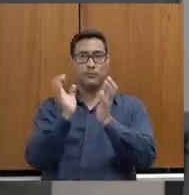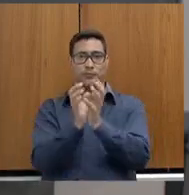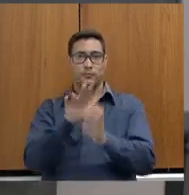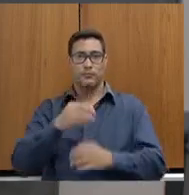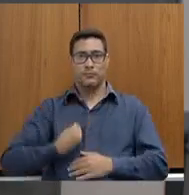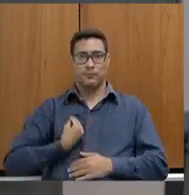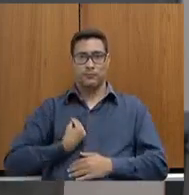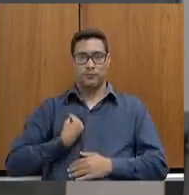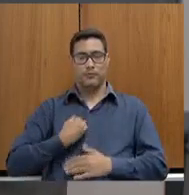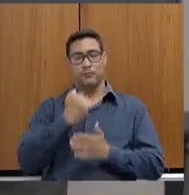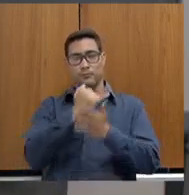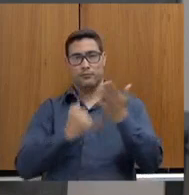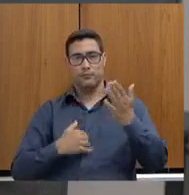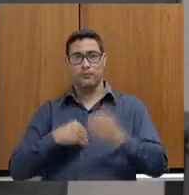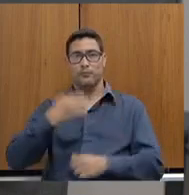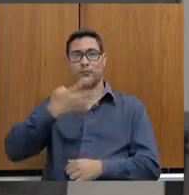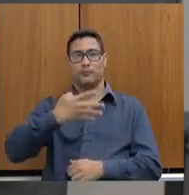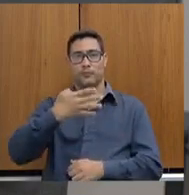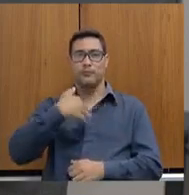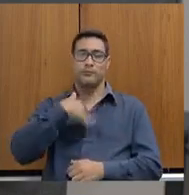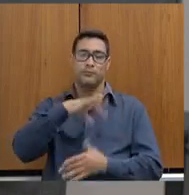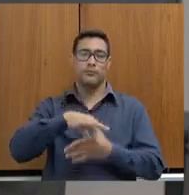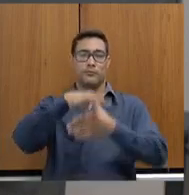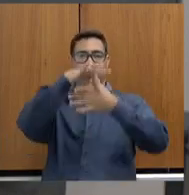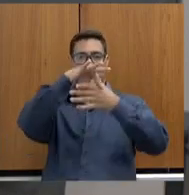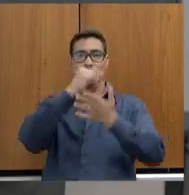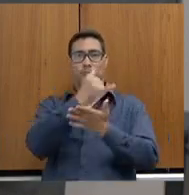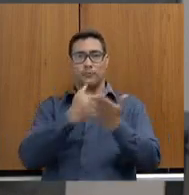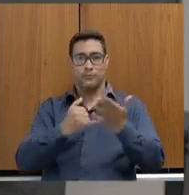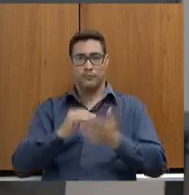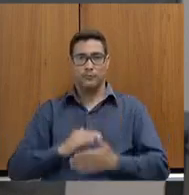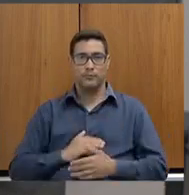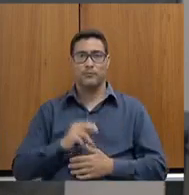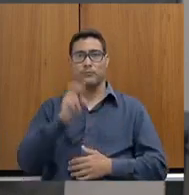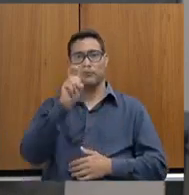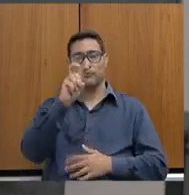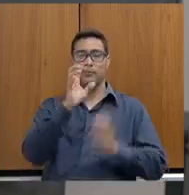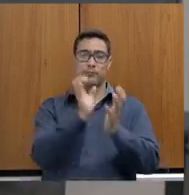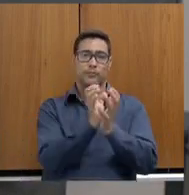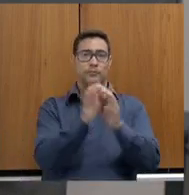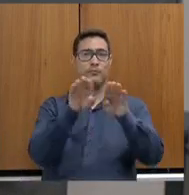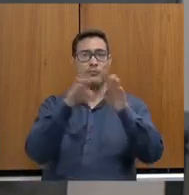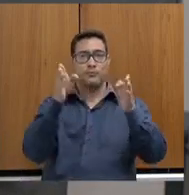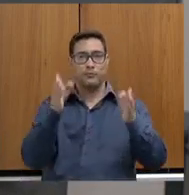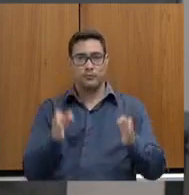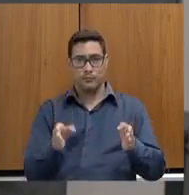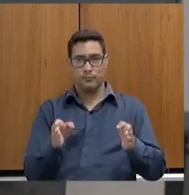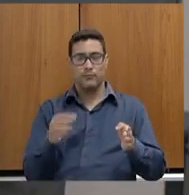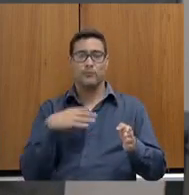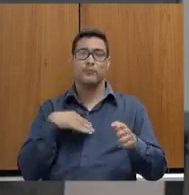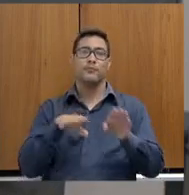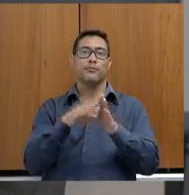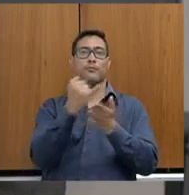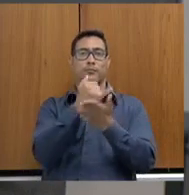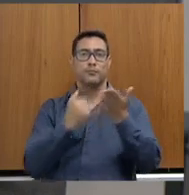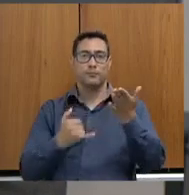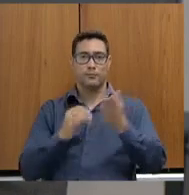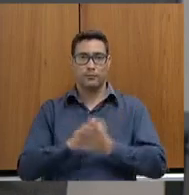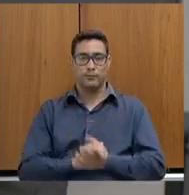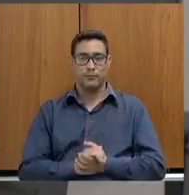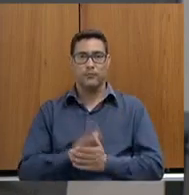por ordem de inscrição. Quatro, líderes por ordem de inscrição. Cinco, membros da mesa por ordem de inscrição.